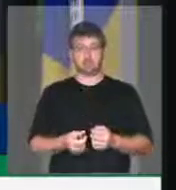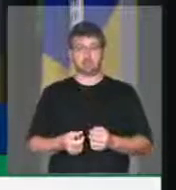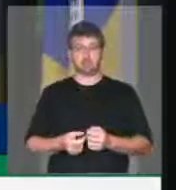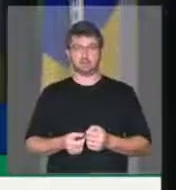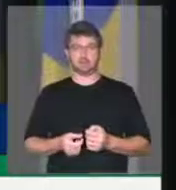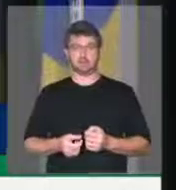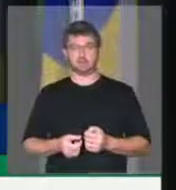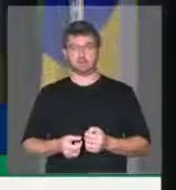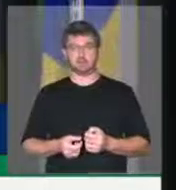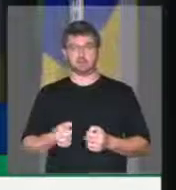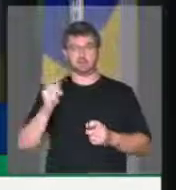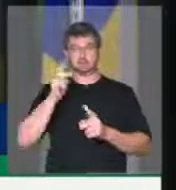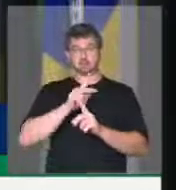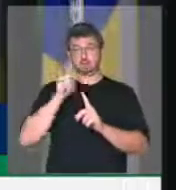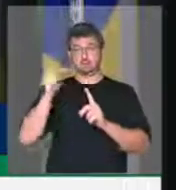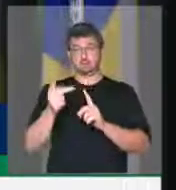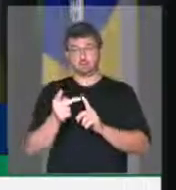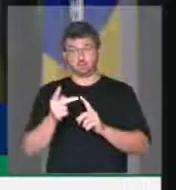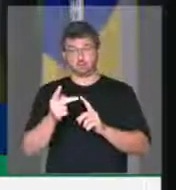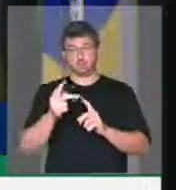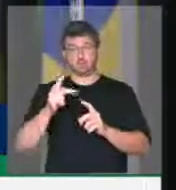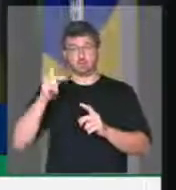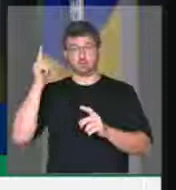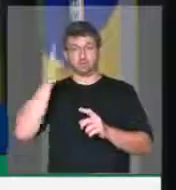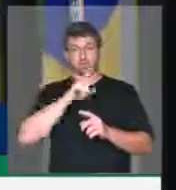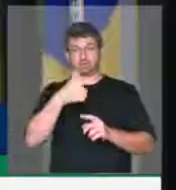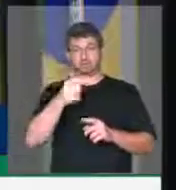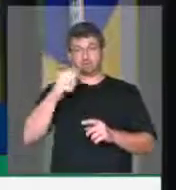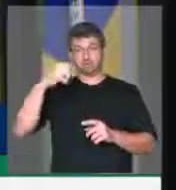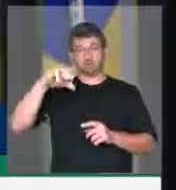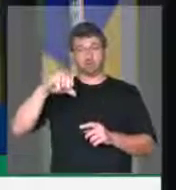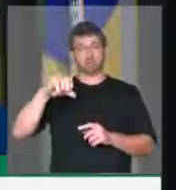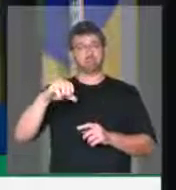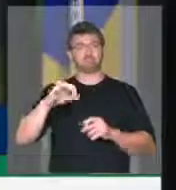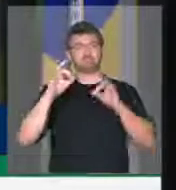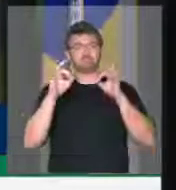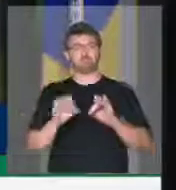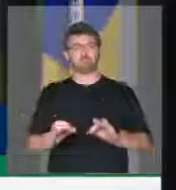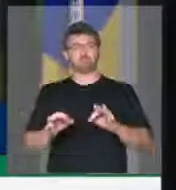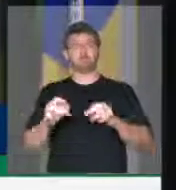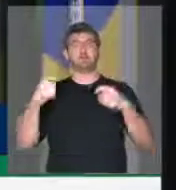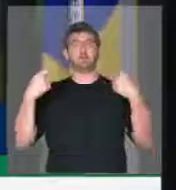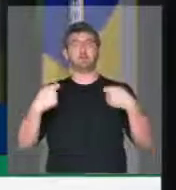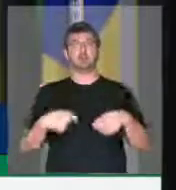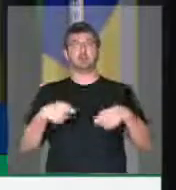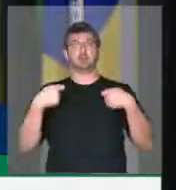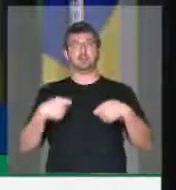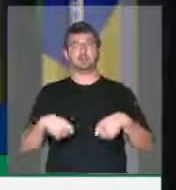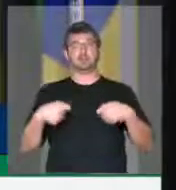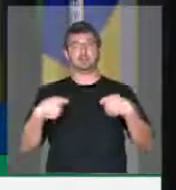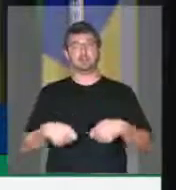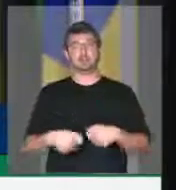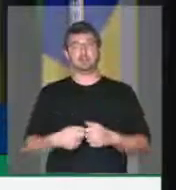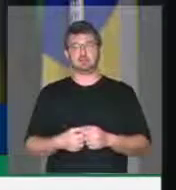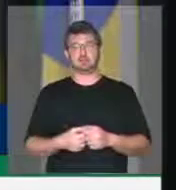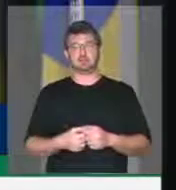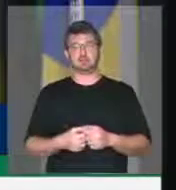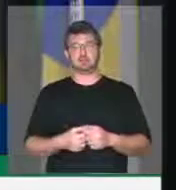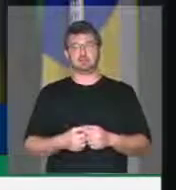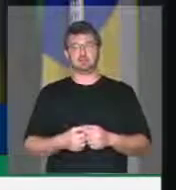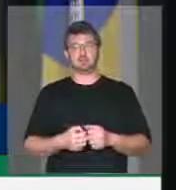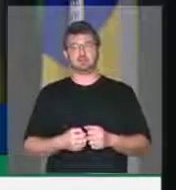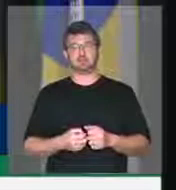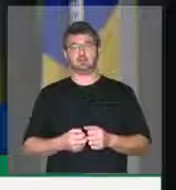A reforma da Previdência, obtida em 2019, foi certamente um passo necessário, ainda que